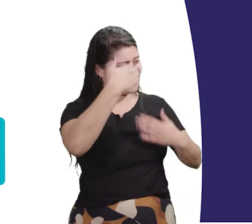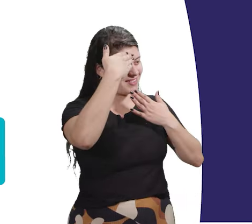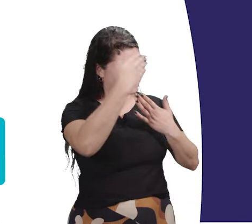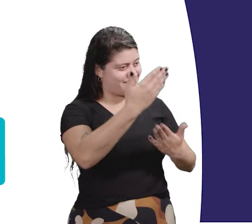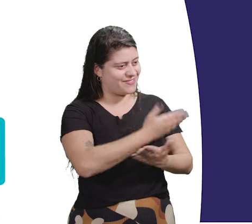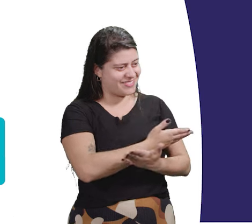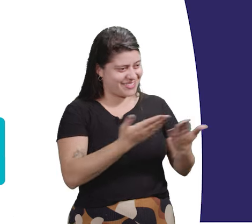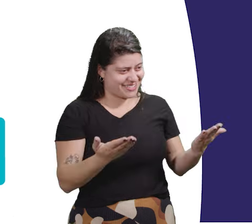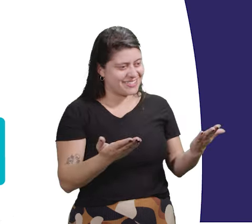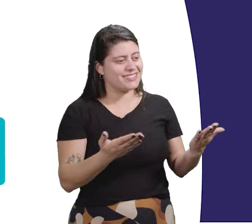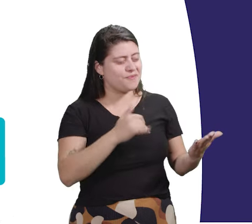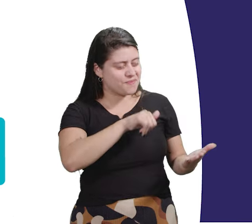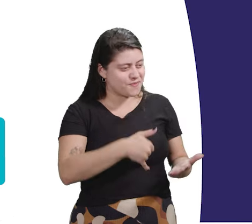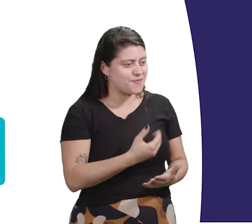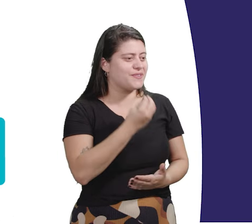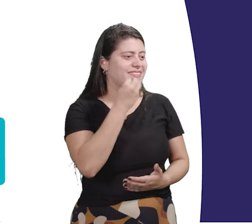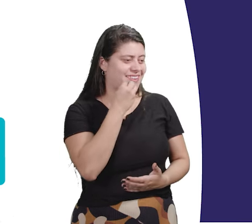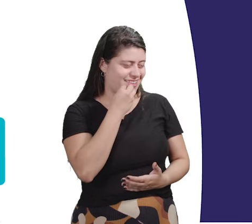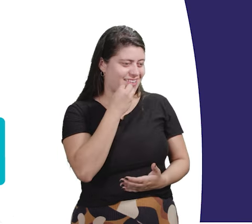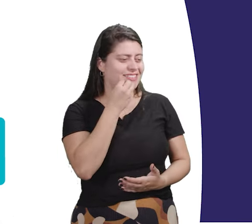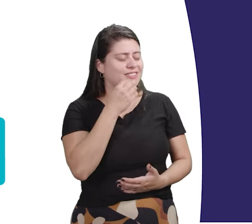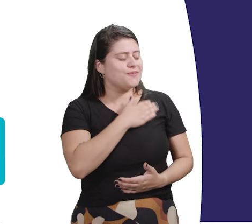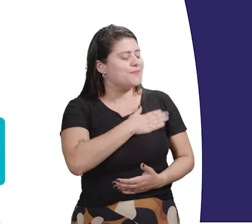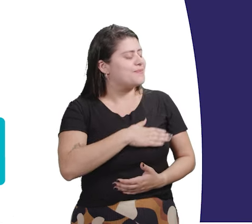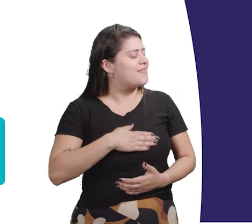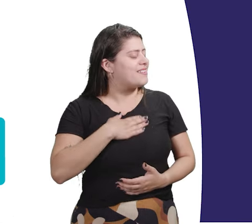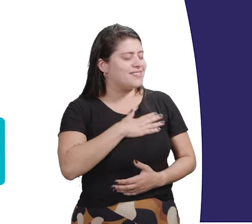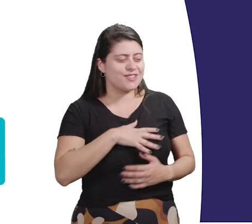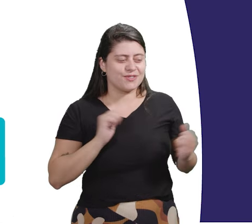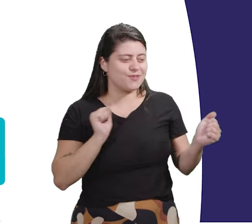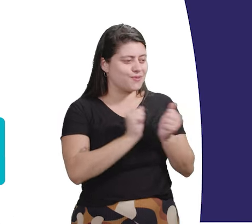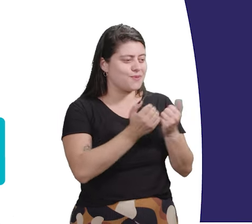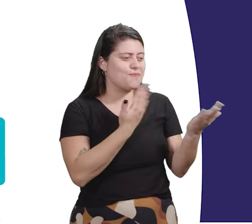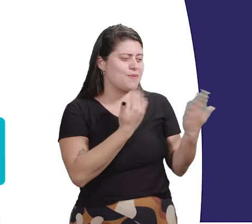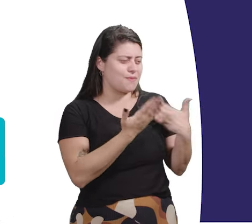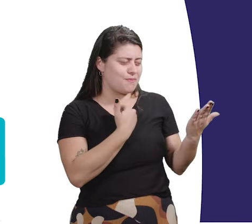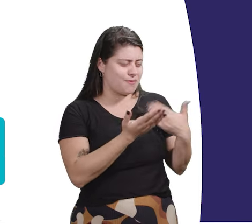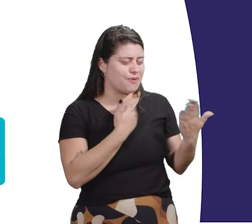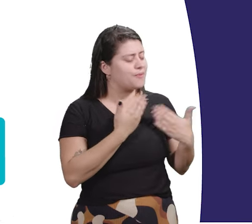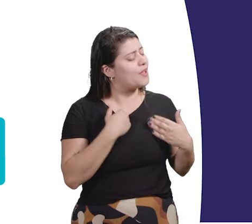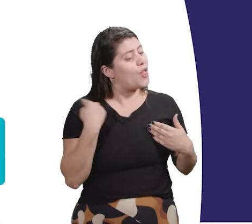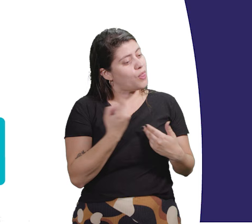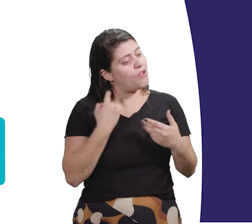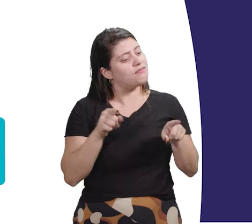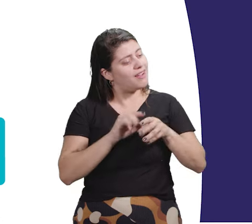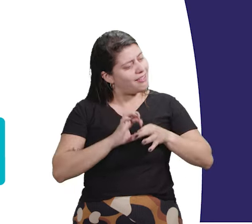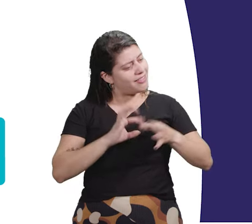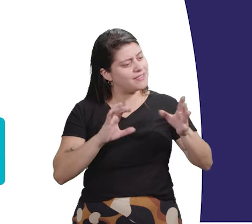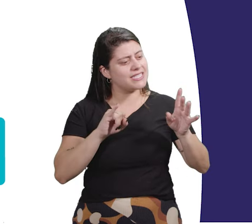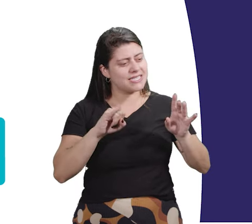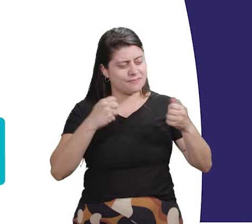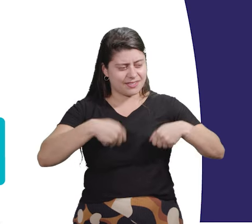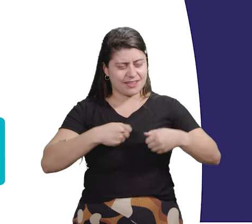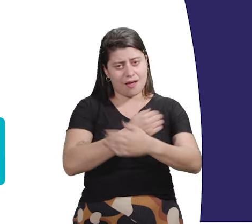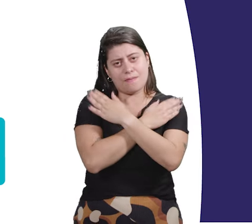vocês pela oportunidade. Foi um grande prazer poder estar aqui nesse bate-papo e estamos à disposição. Um grande abraço a